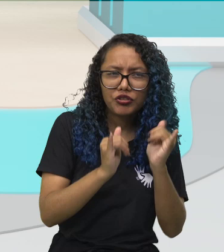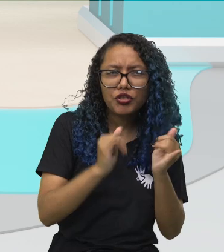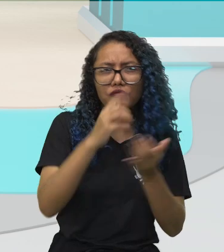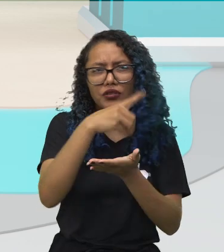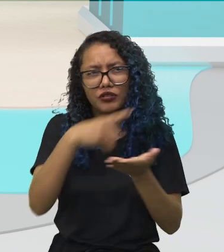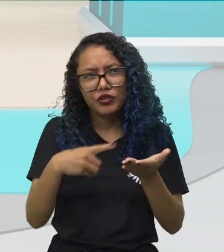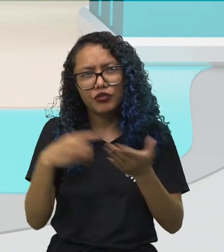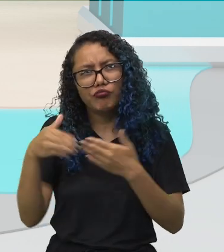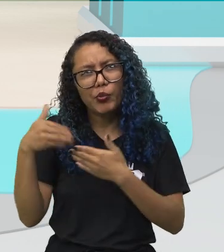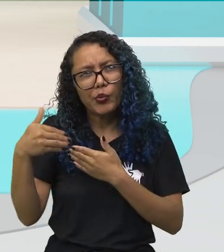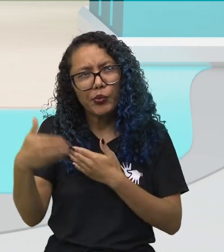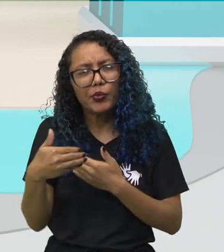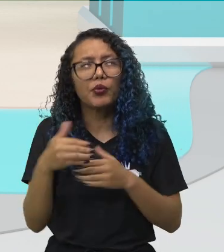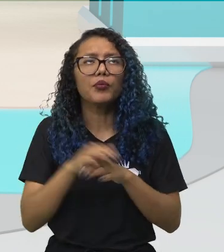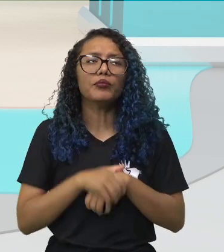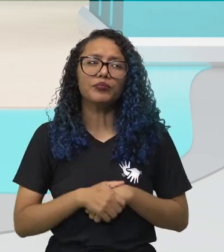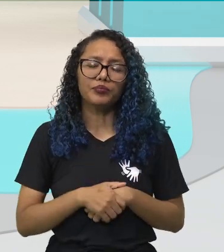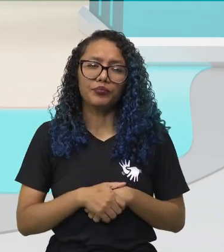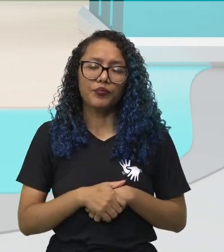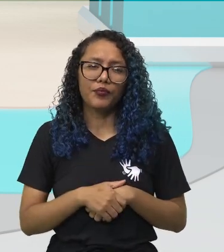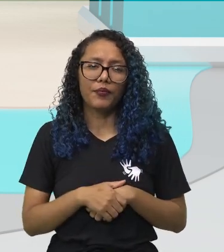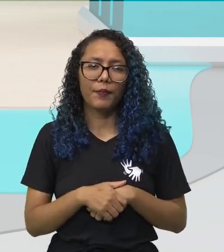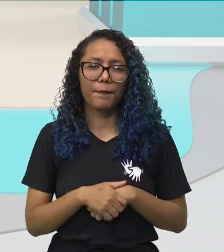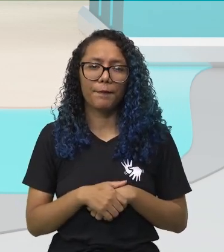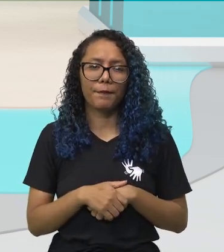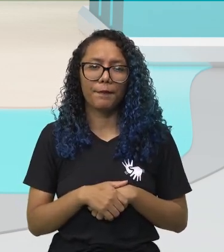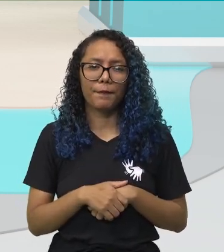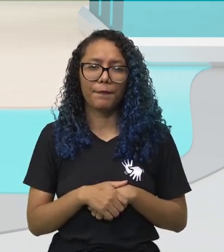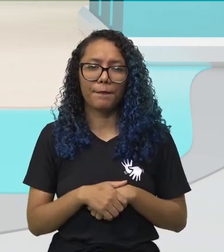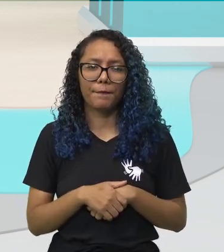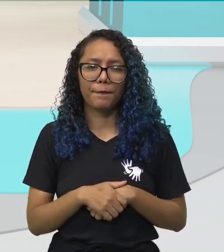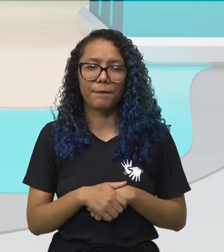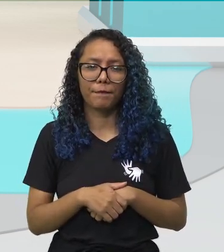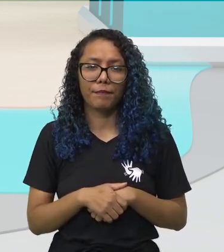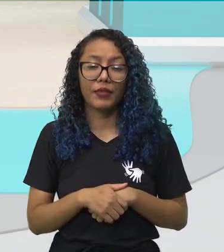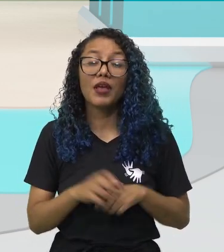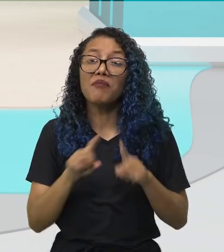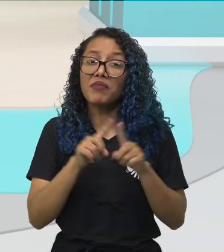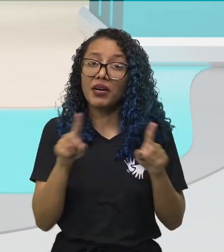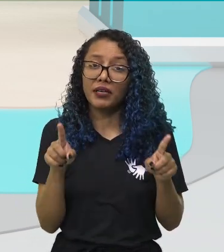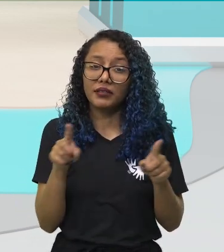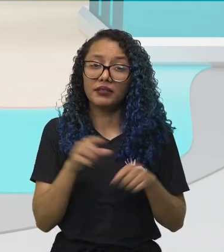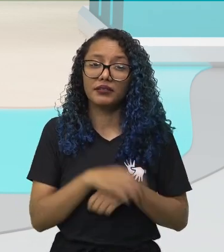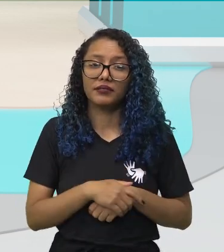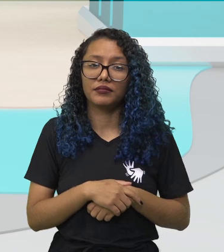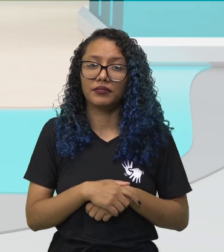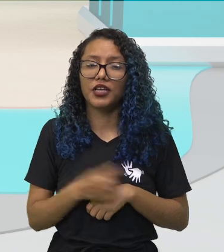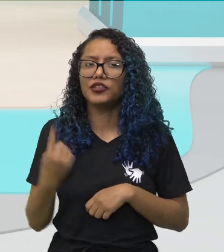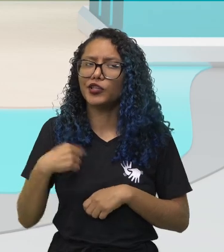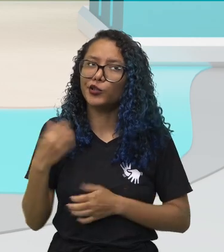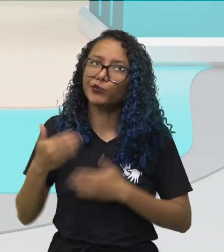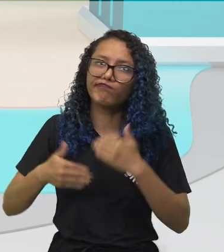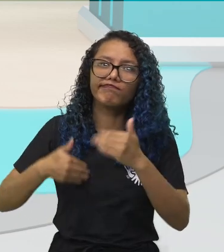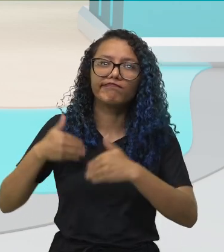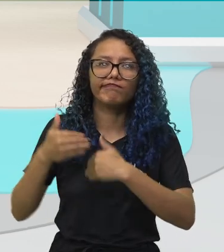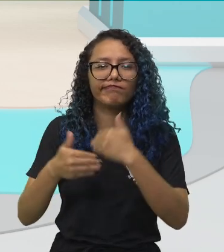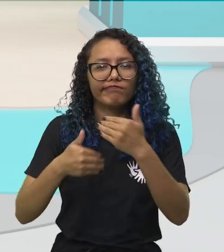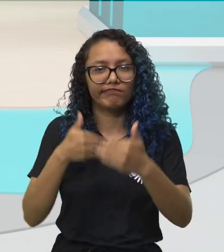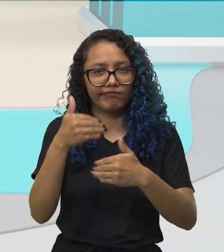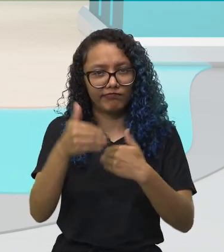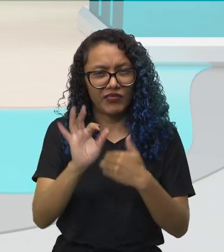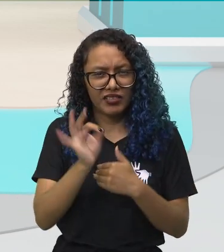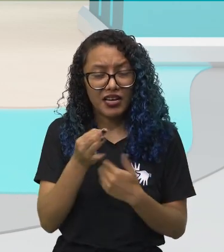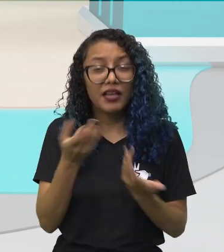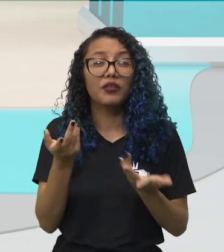por diante. E aí, como a gente evolui, então, dentro das nossas necessidades de